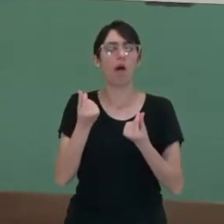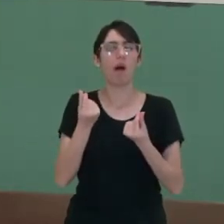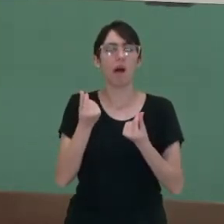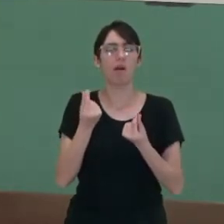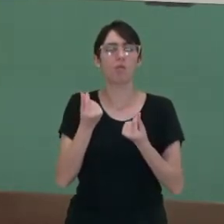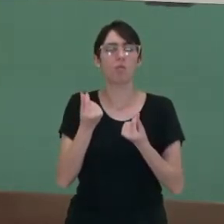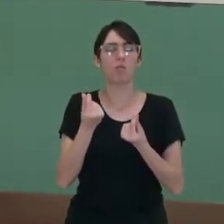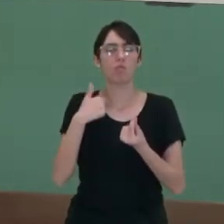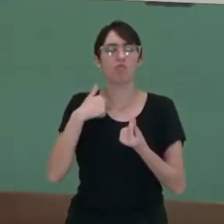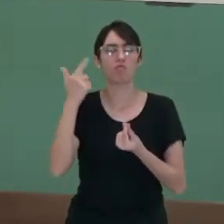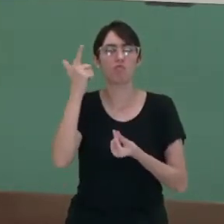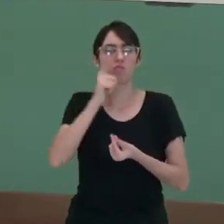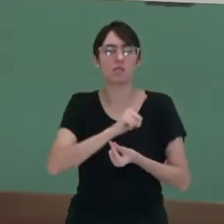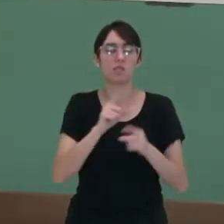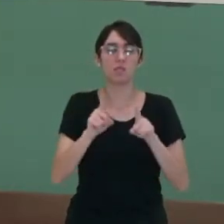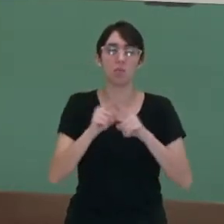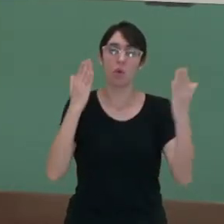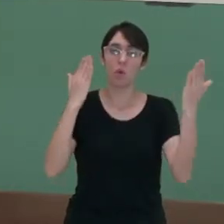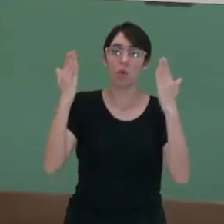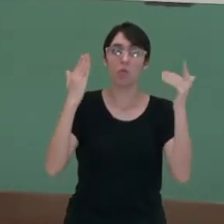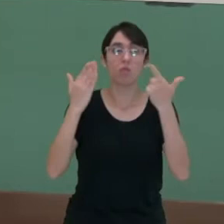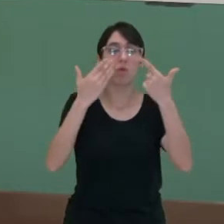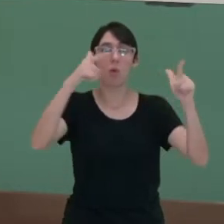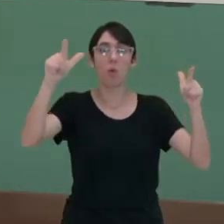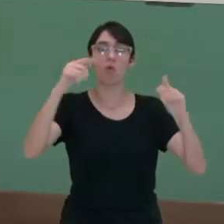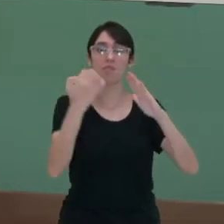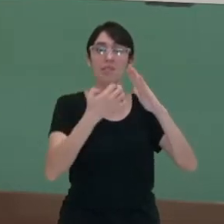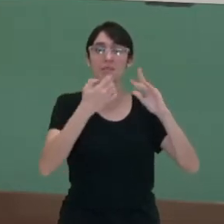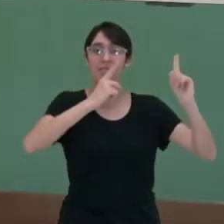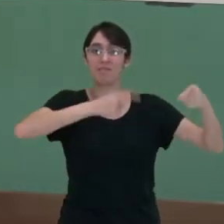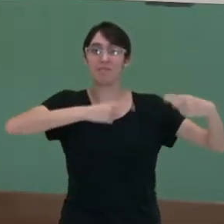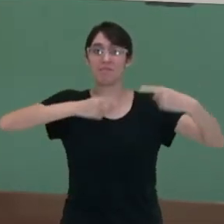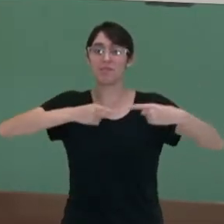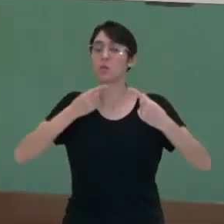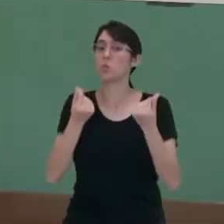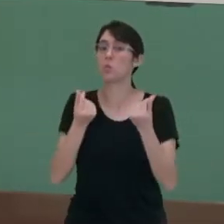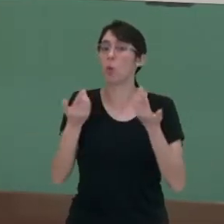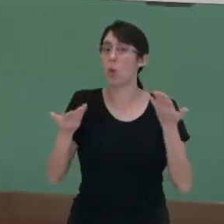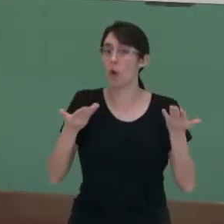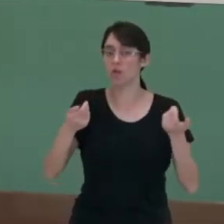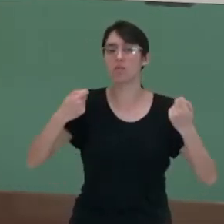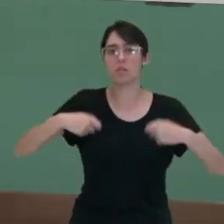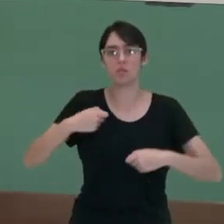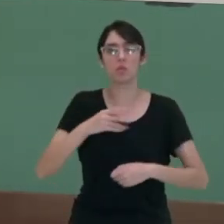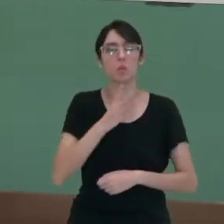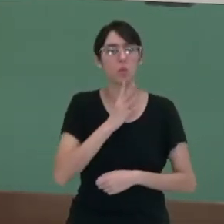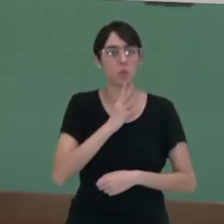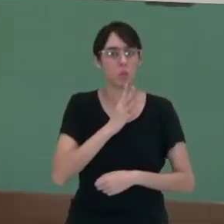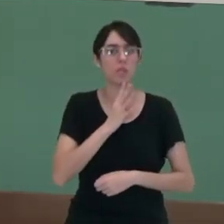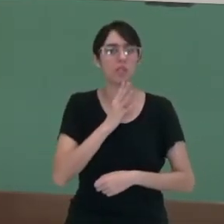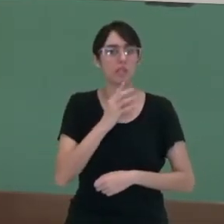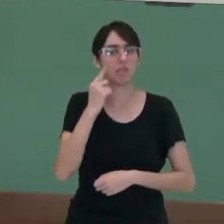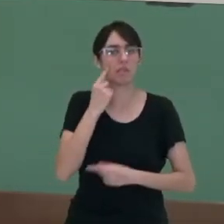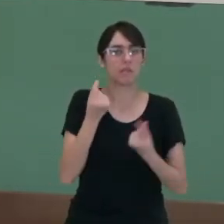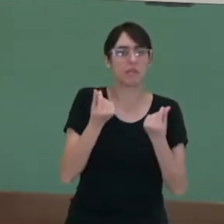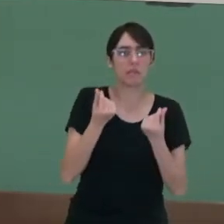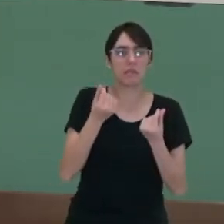com os seus concorrentes, o preço que os concorrentes estão oferecendo, para não ser muito diverso e poder